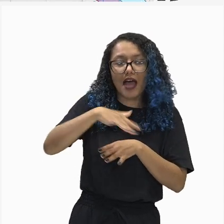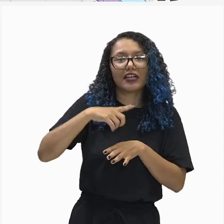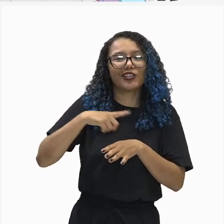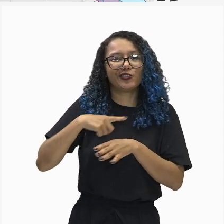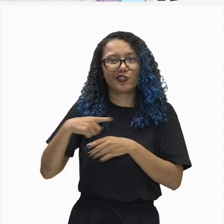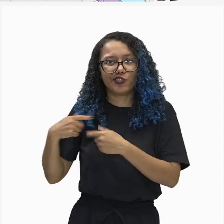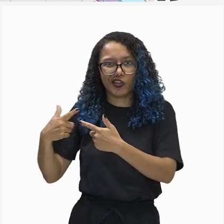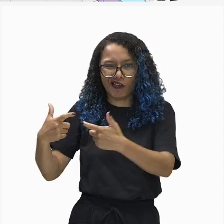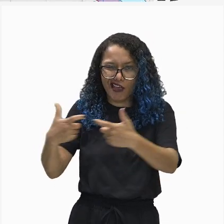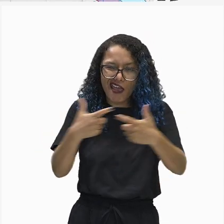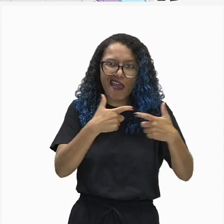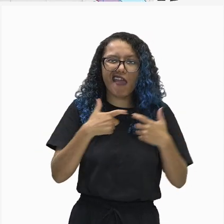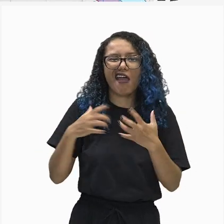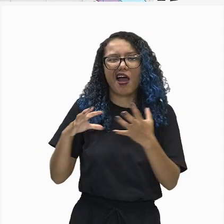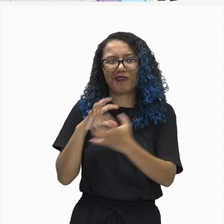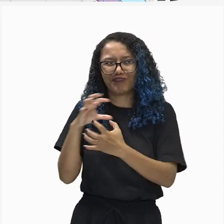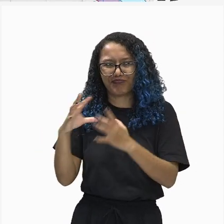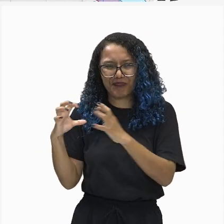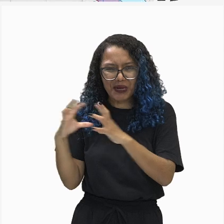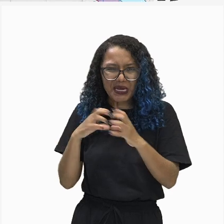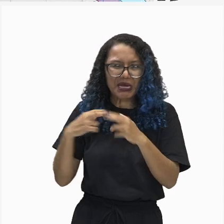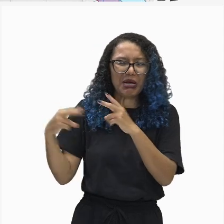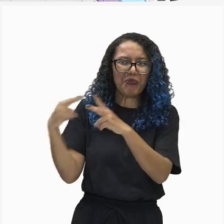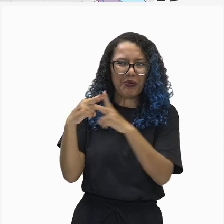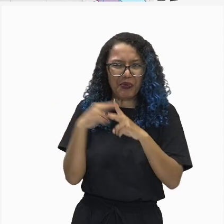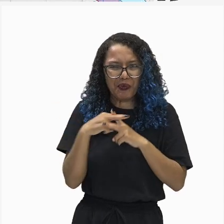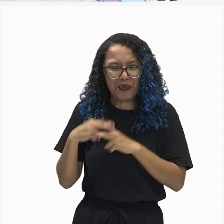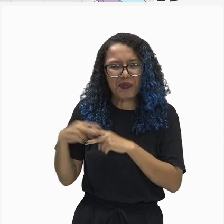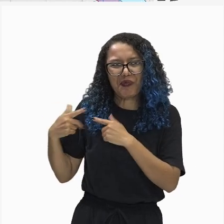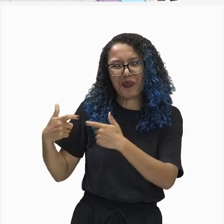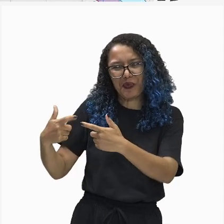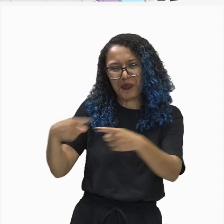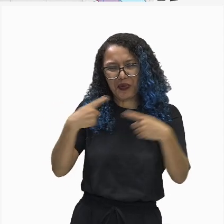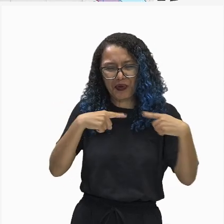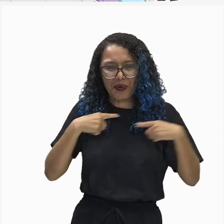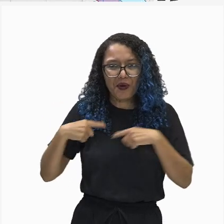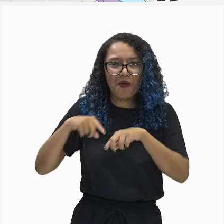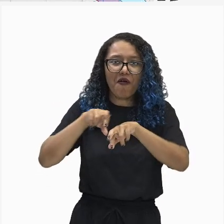aí algumas brigas, algumas batalhas, tá? Criadas em